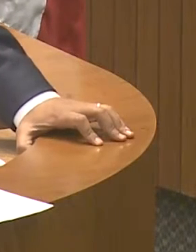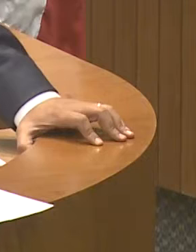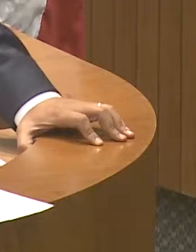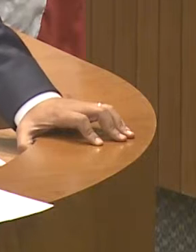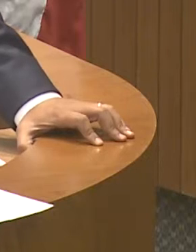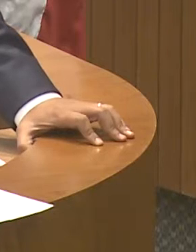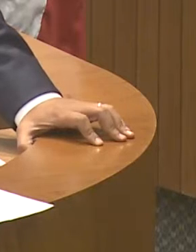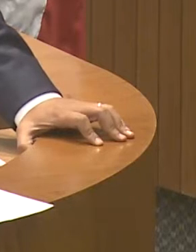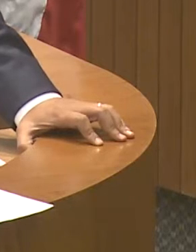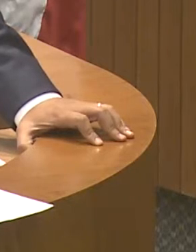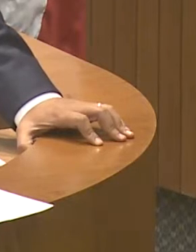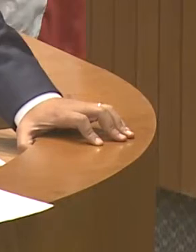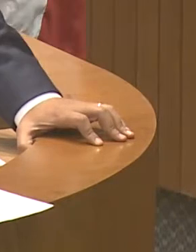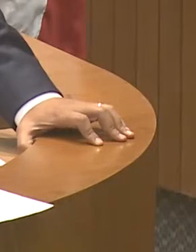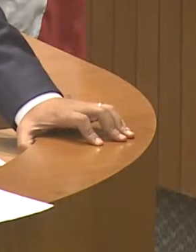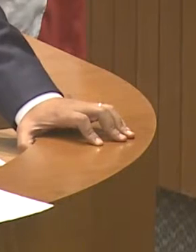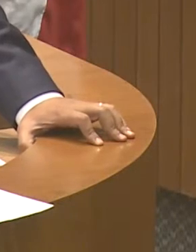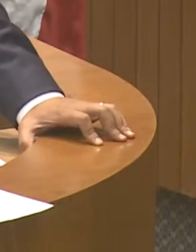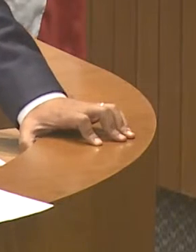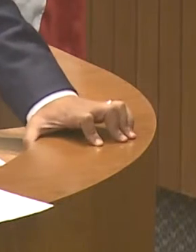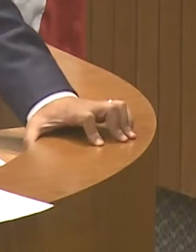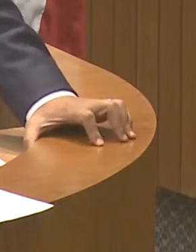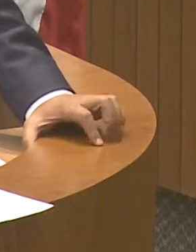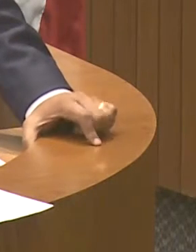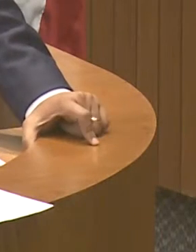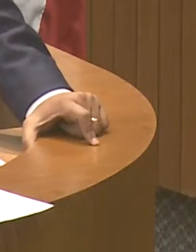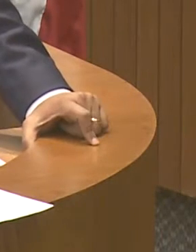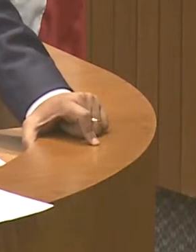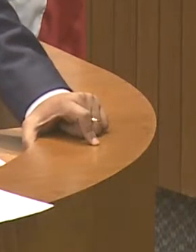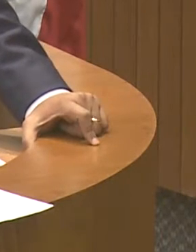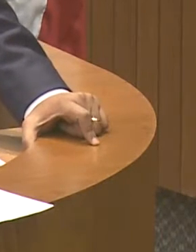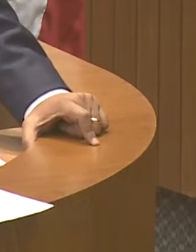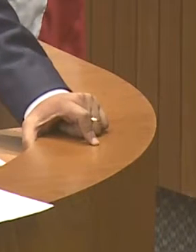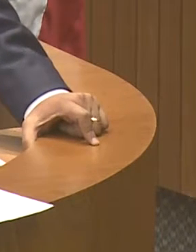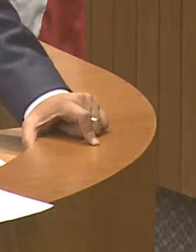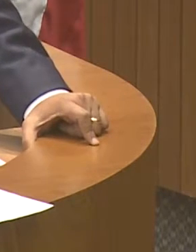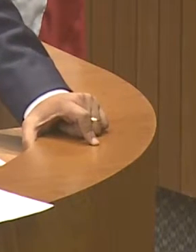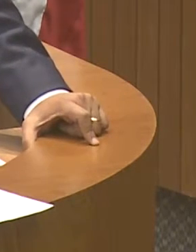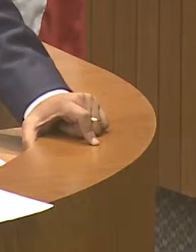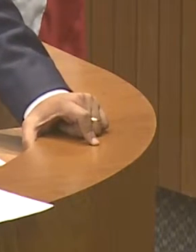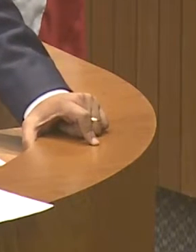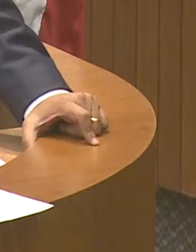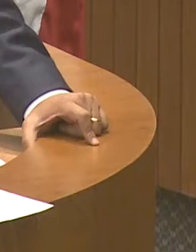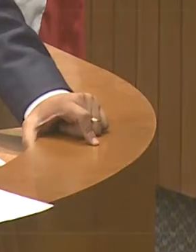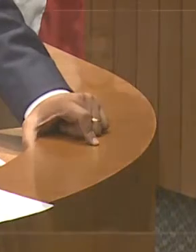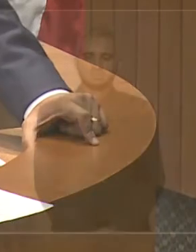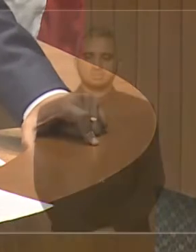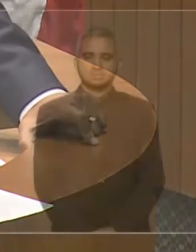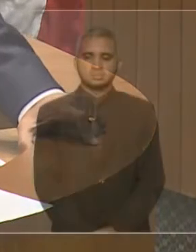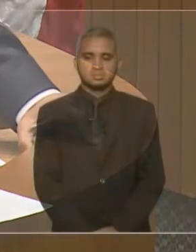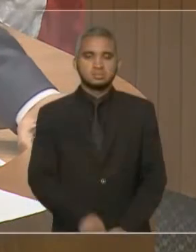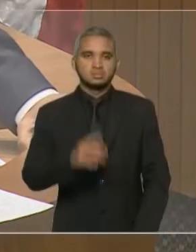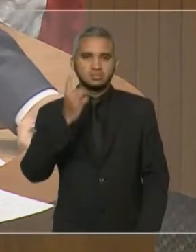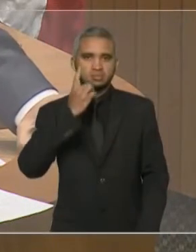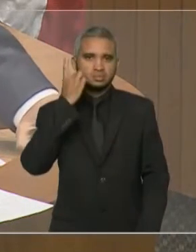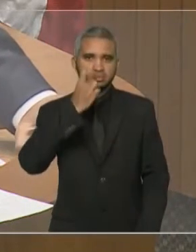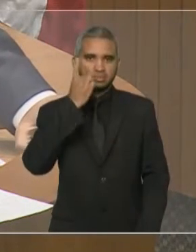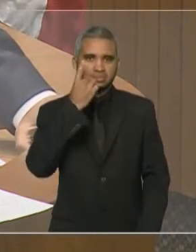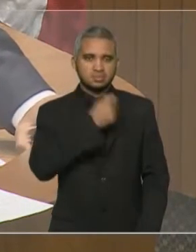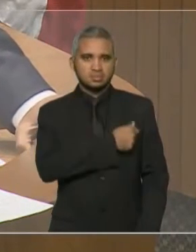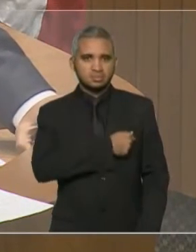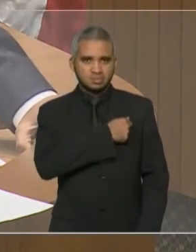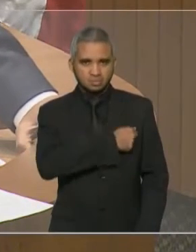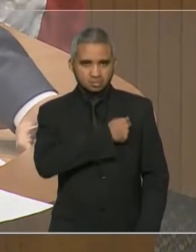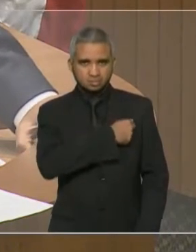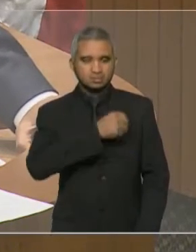nas cidades pequenas. O deputado Antônio Pereira conhece muito bem essa realidade, mas também em cidades